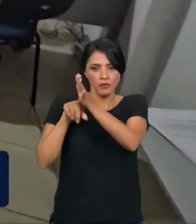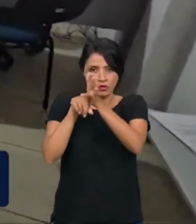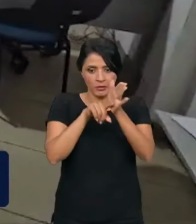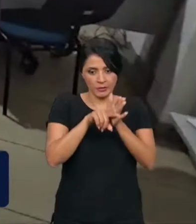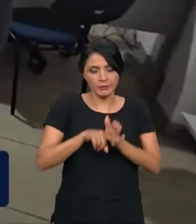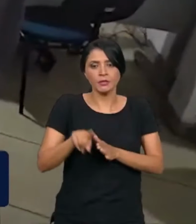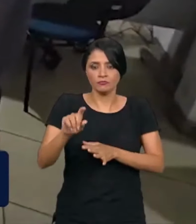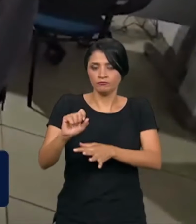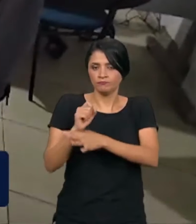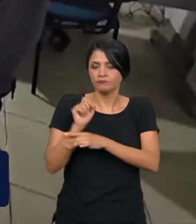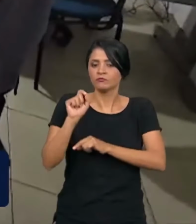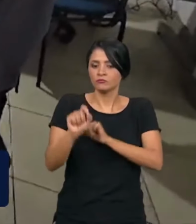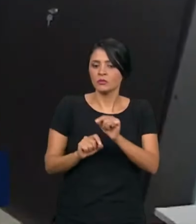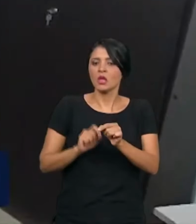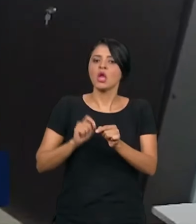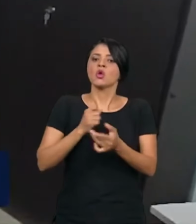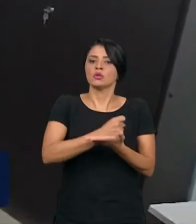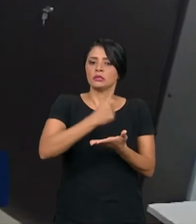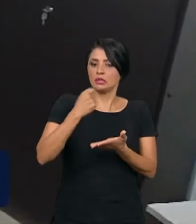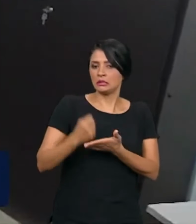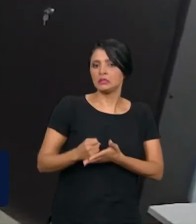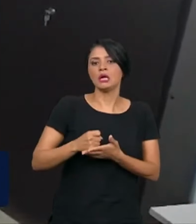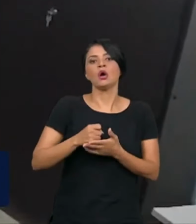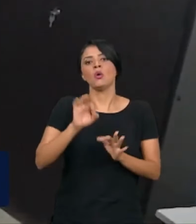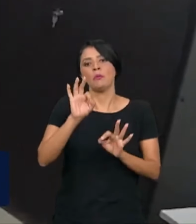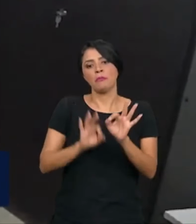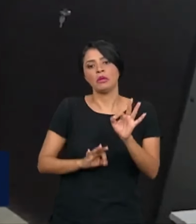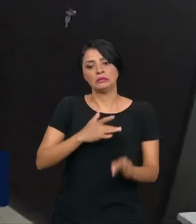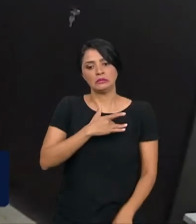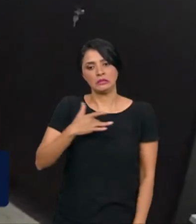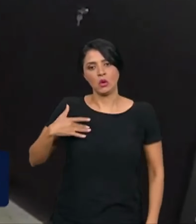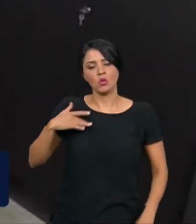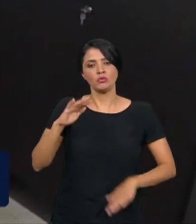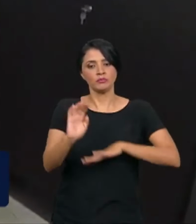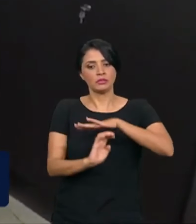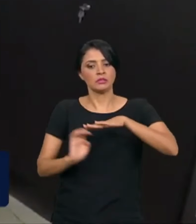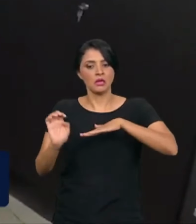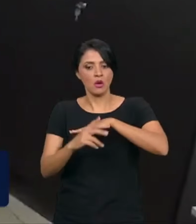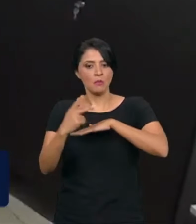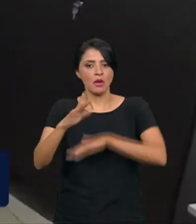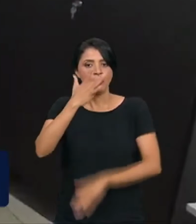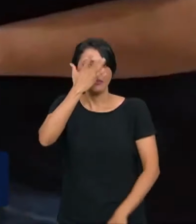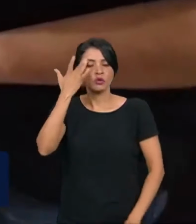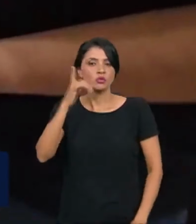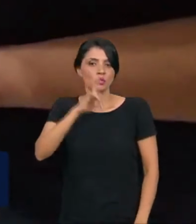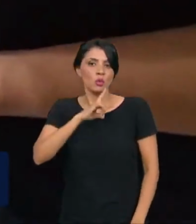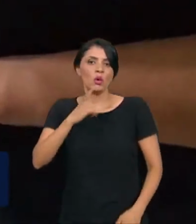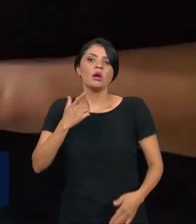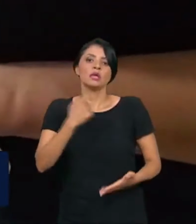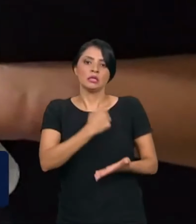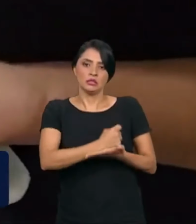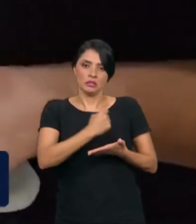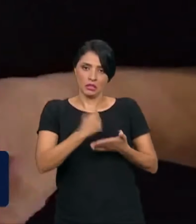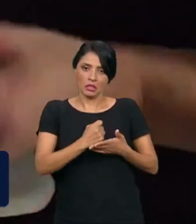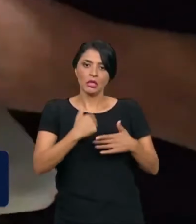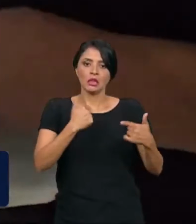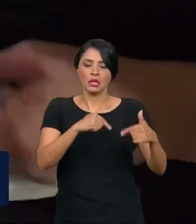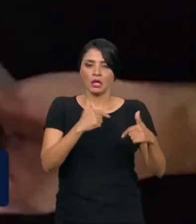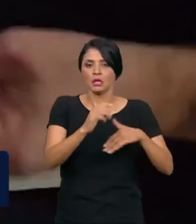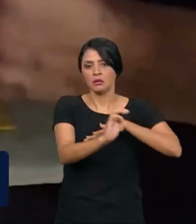esquema garantia a contratação de planos de saúde empresariais para pessoas que teriam vínculo empregatício